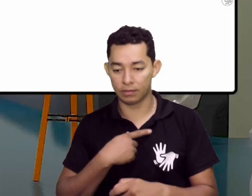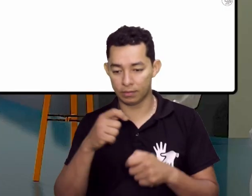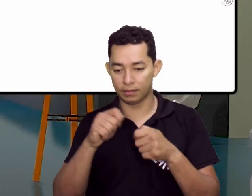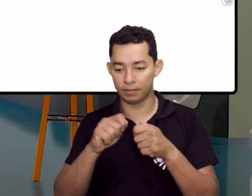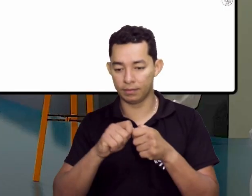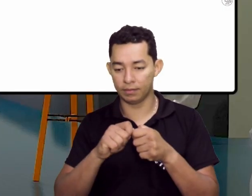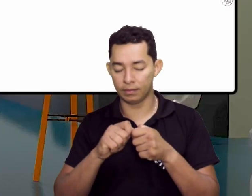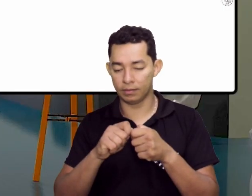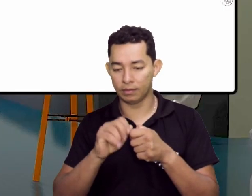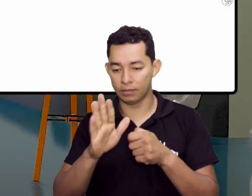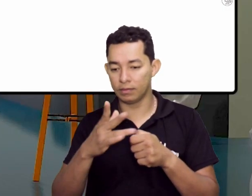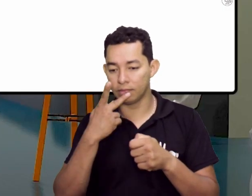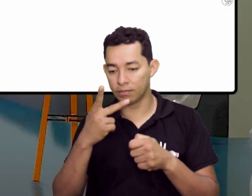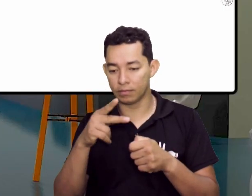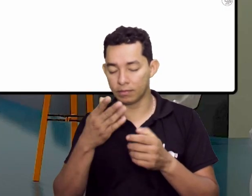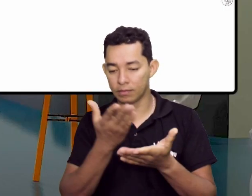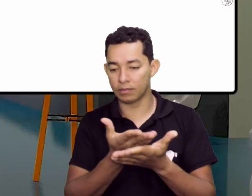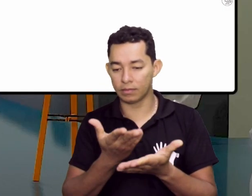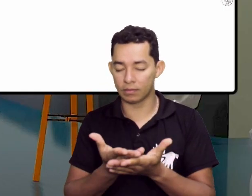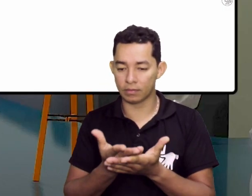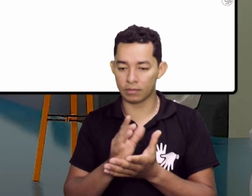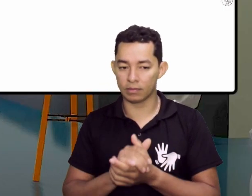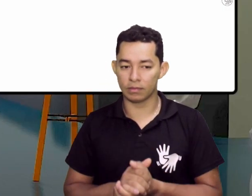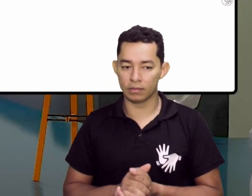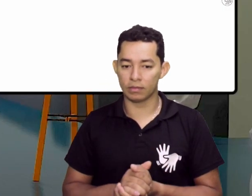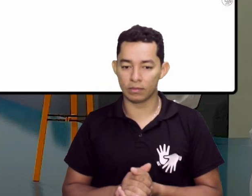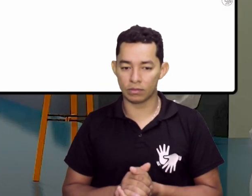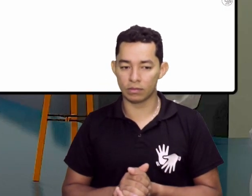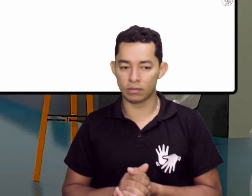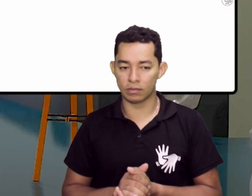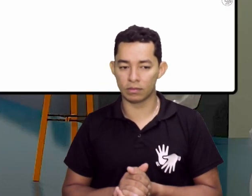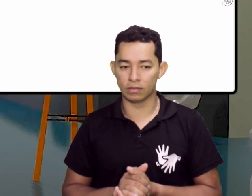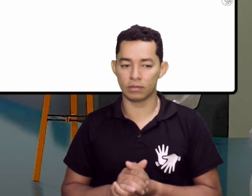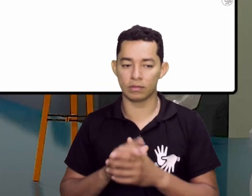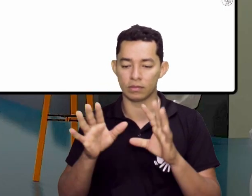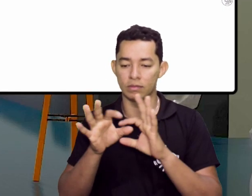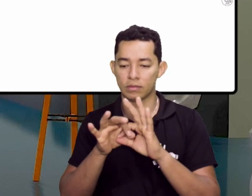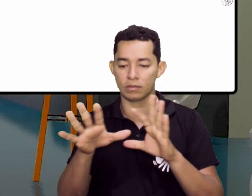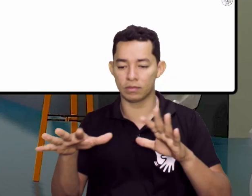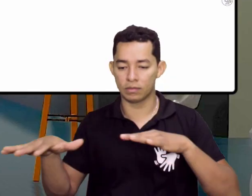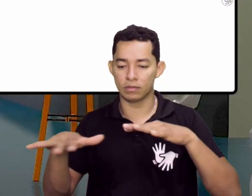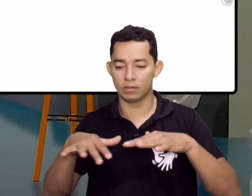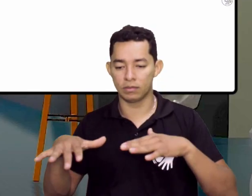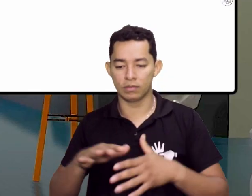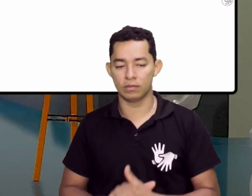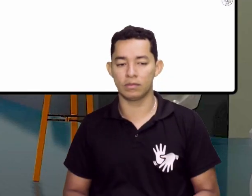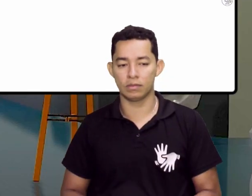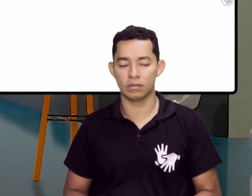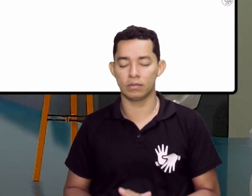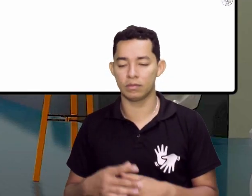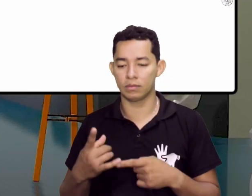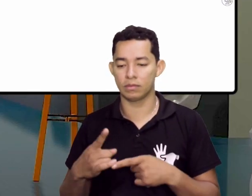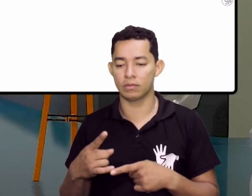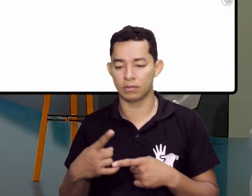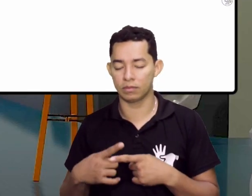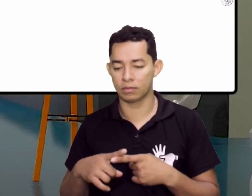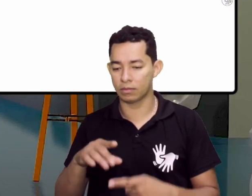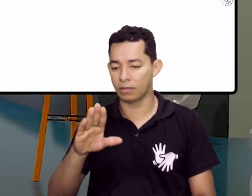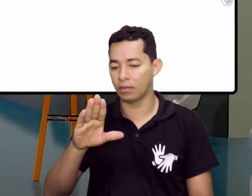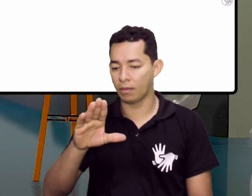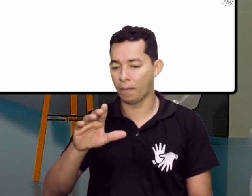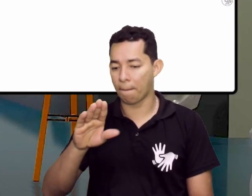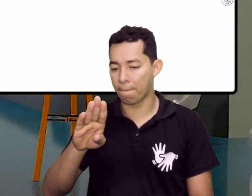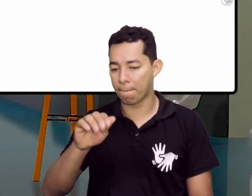falou durante a aula, né, sobre essa questão da liberdade dos movimentos, porque o balé clássico